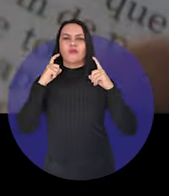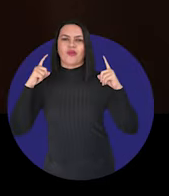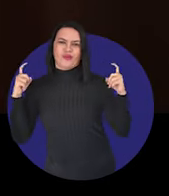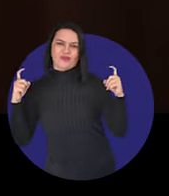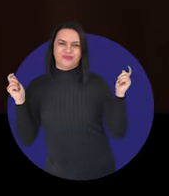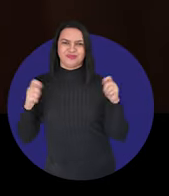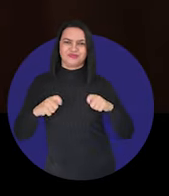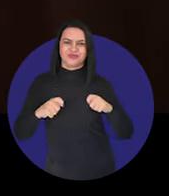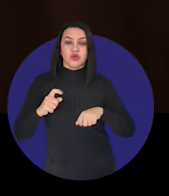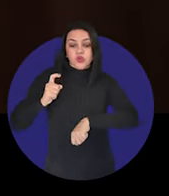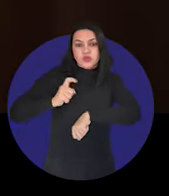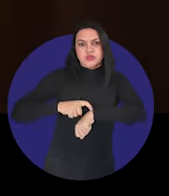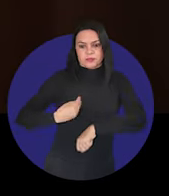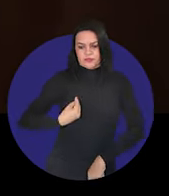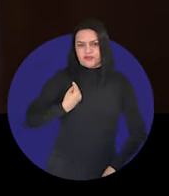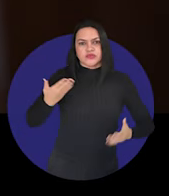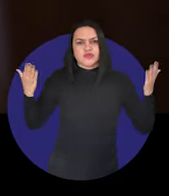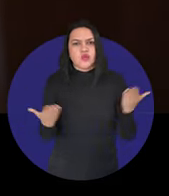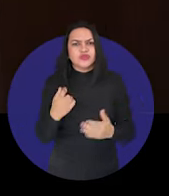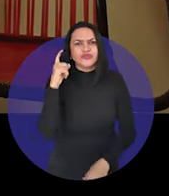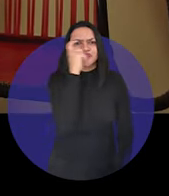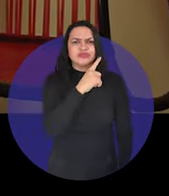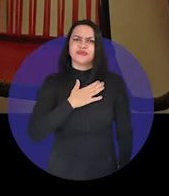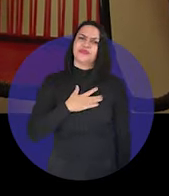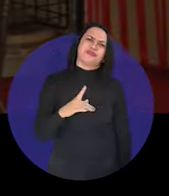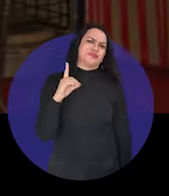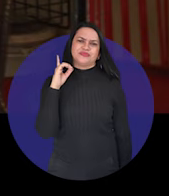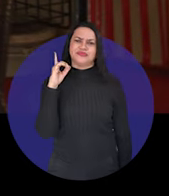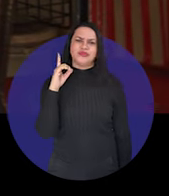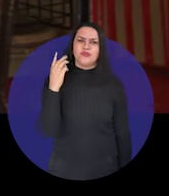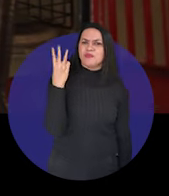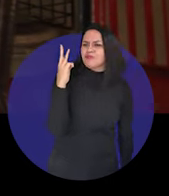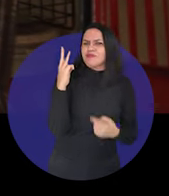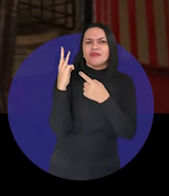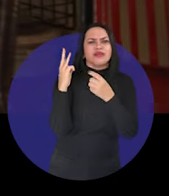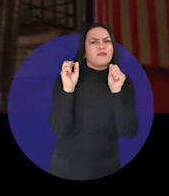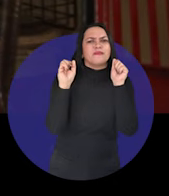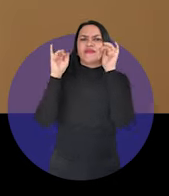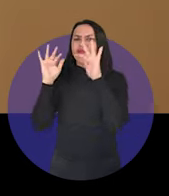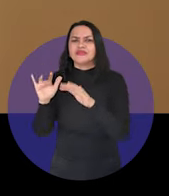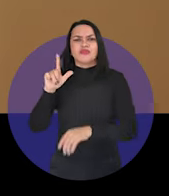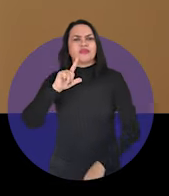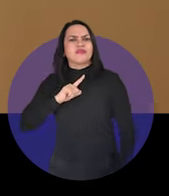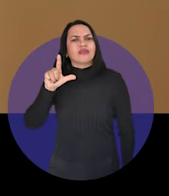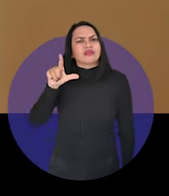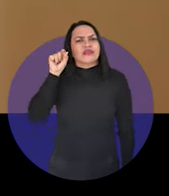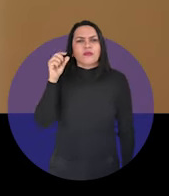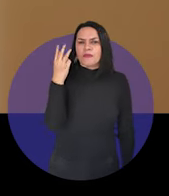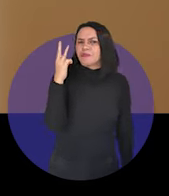retine. Um tempo que nós estamos vivendo hoje de dificuldade, meu Deus. O nosso Maranhão, ele é abençoado por ter, por